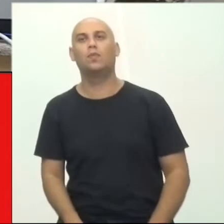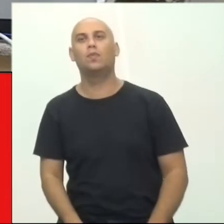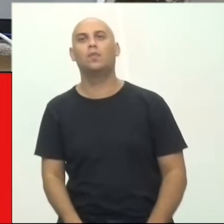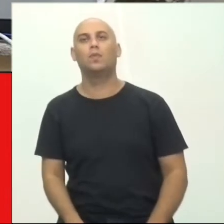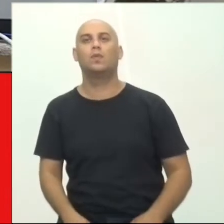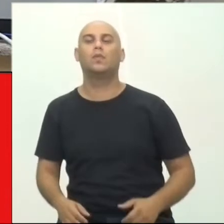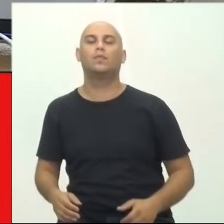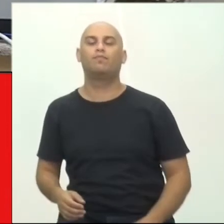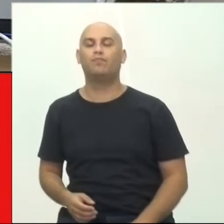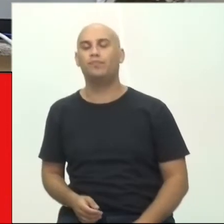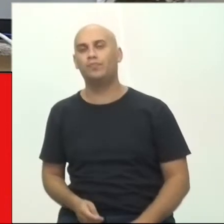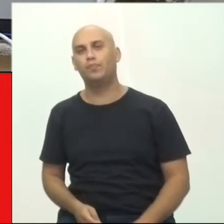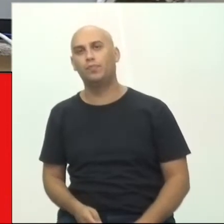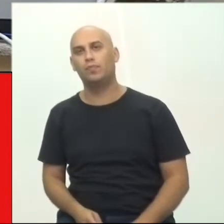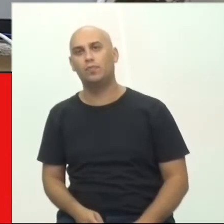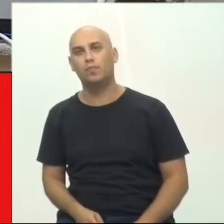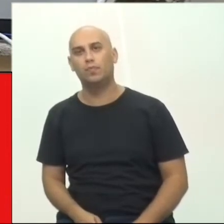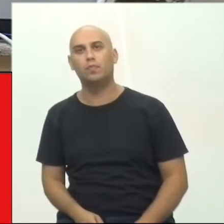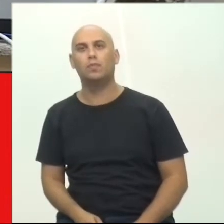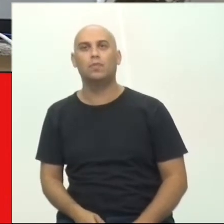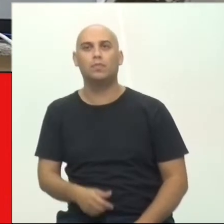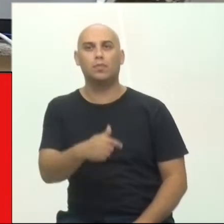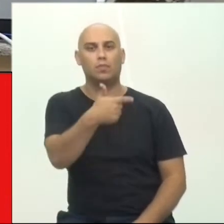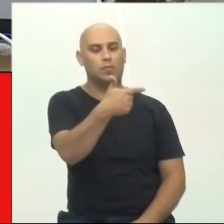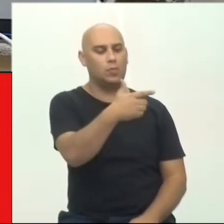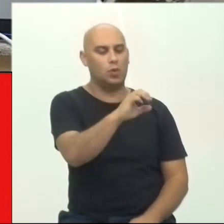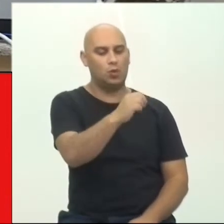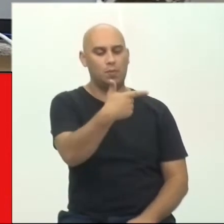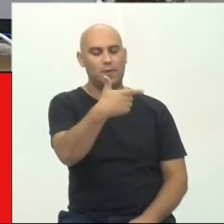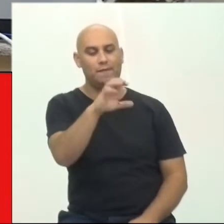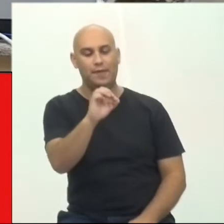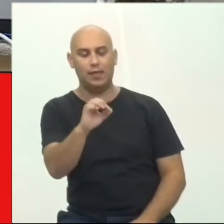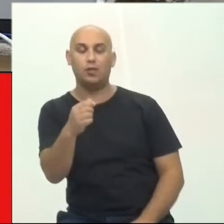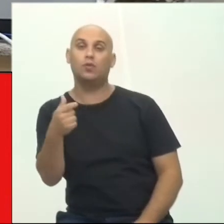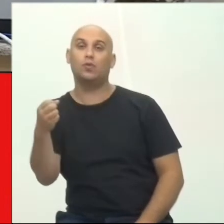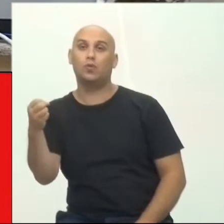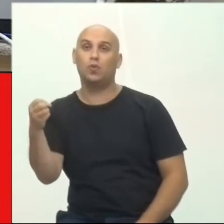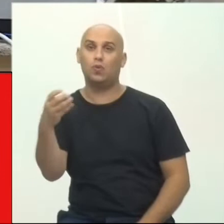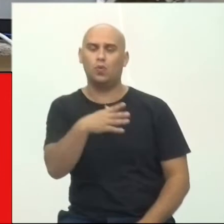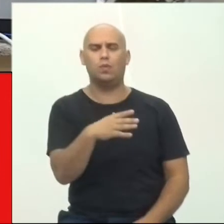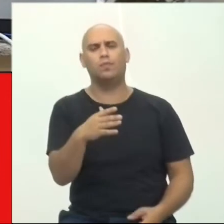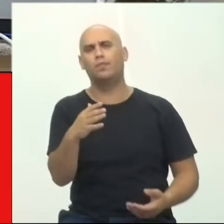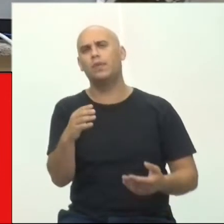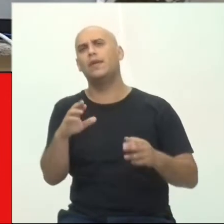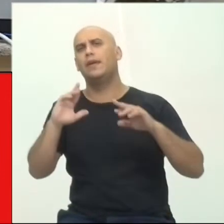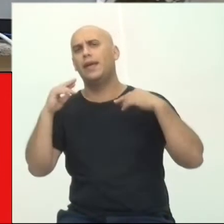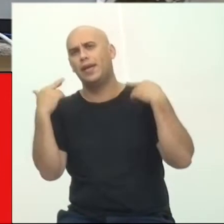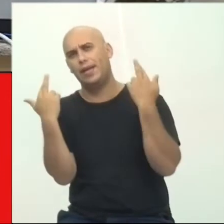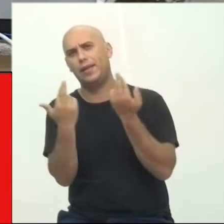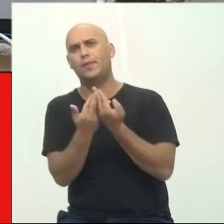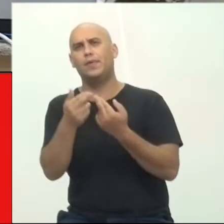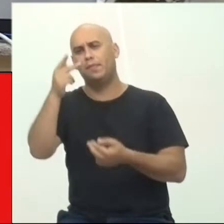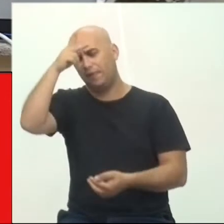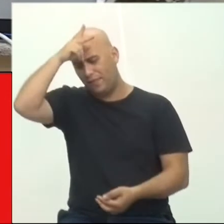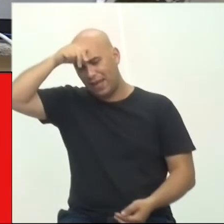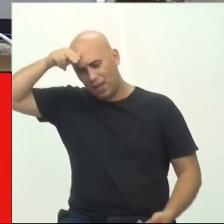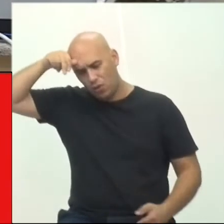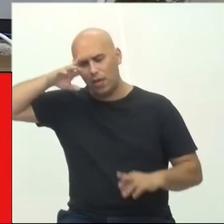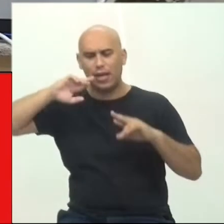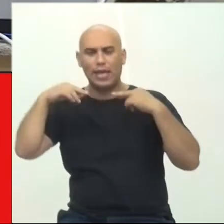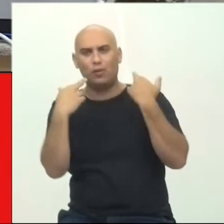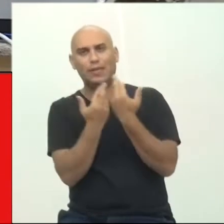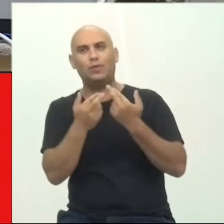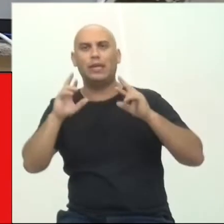longo do que foi em 2020, essa atualização, tivemos várias reuniões com a prefeitura, né, até para